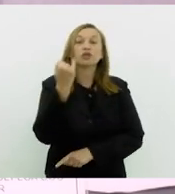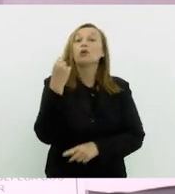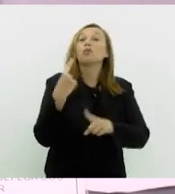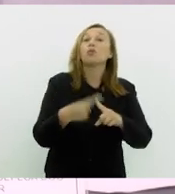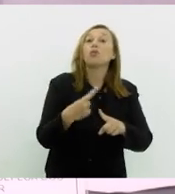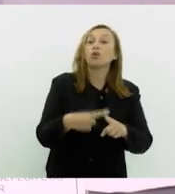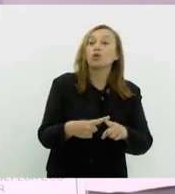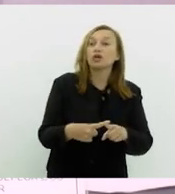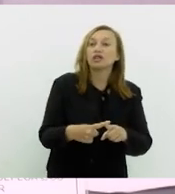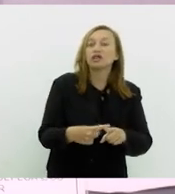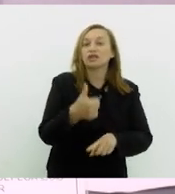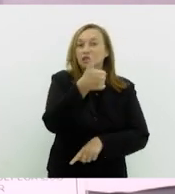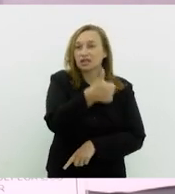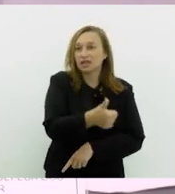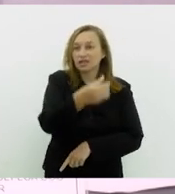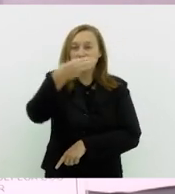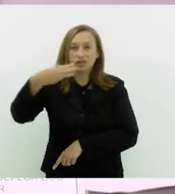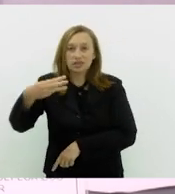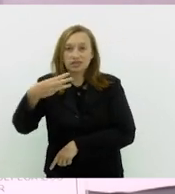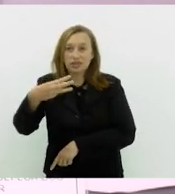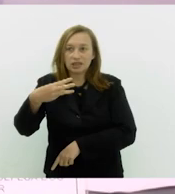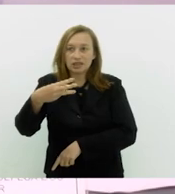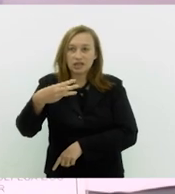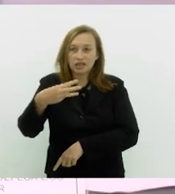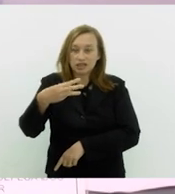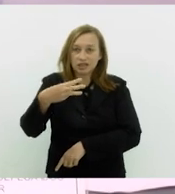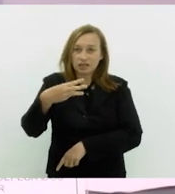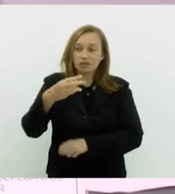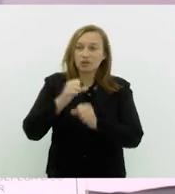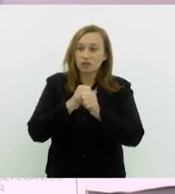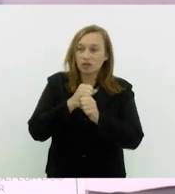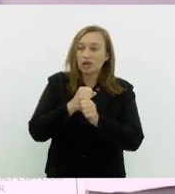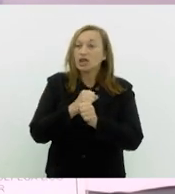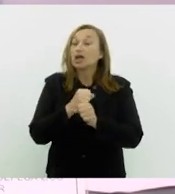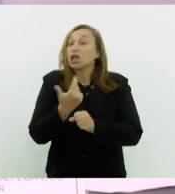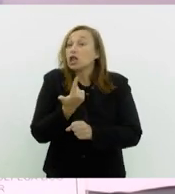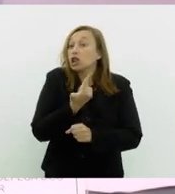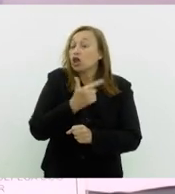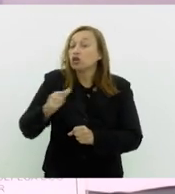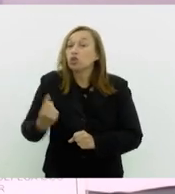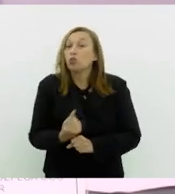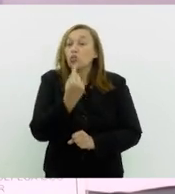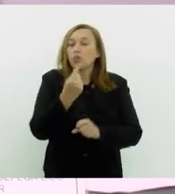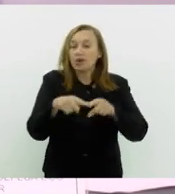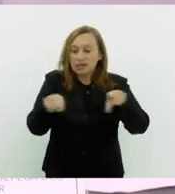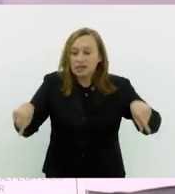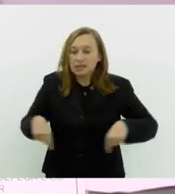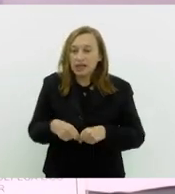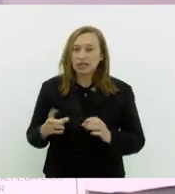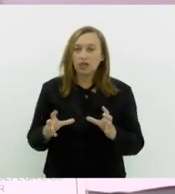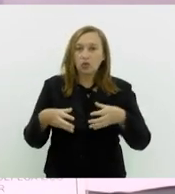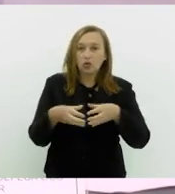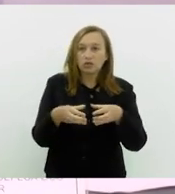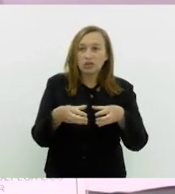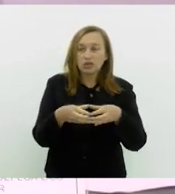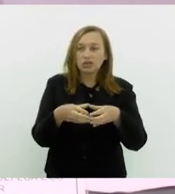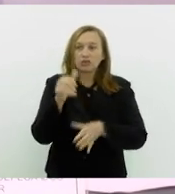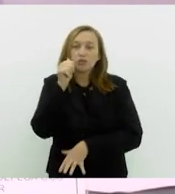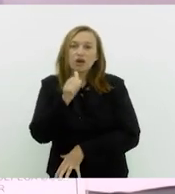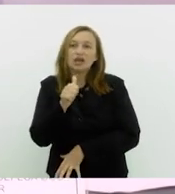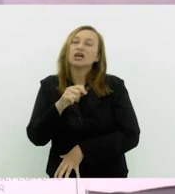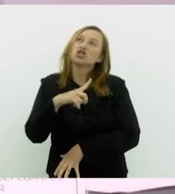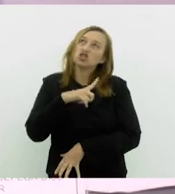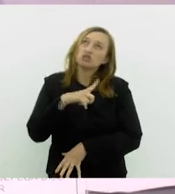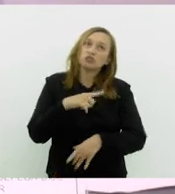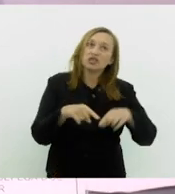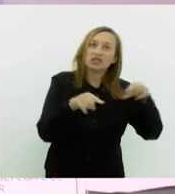porque a gente está na 13ª legislatura e não tínhamos uma sala da Comissão da Mulher. Já tínhamos sala para todas